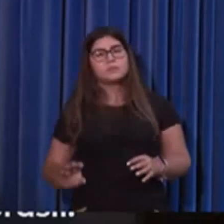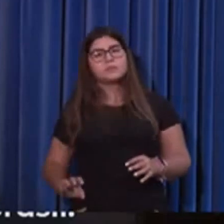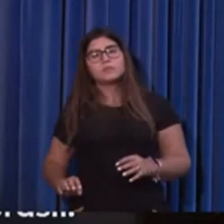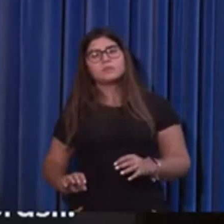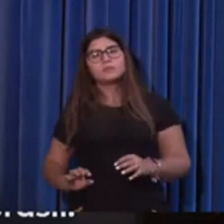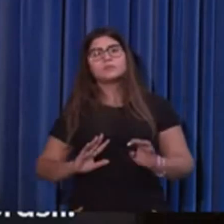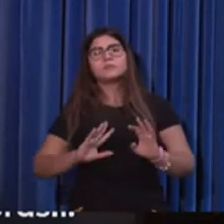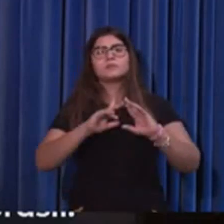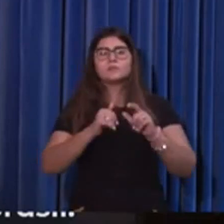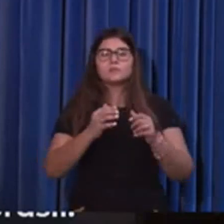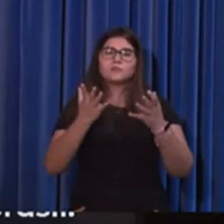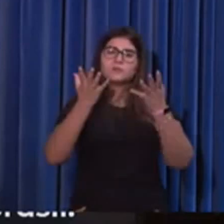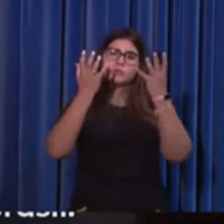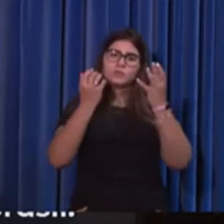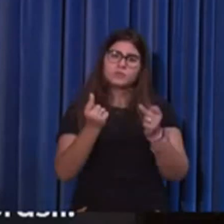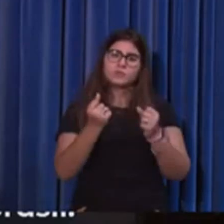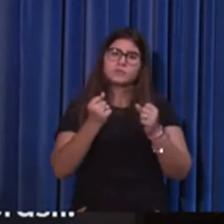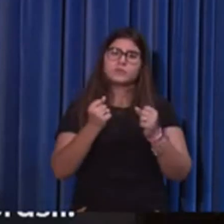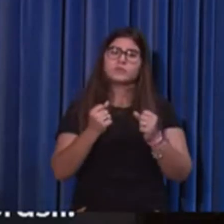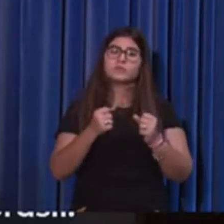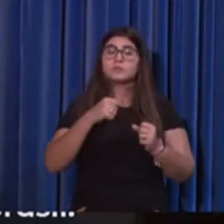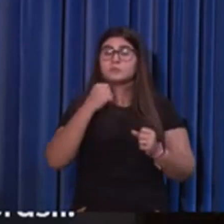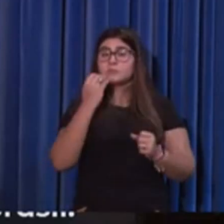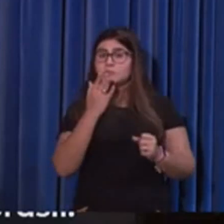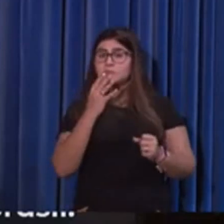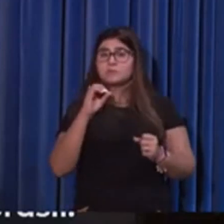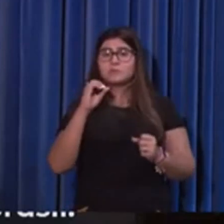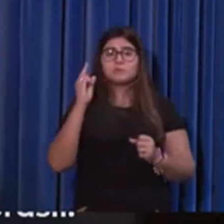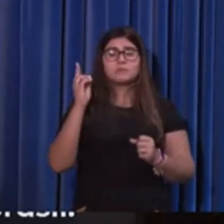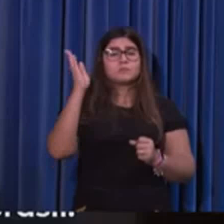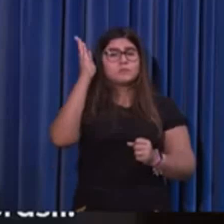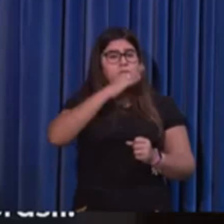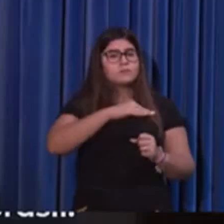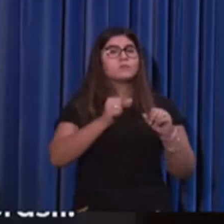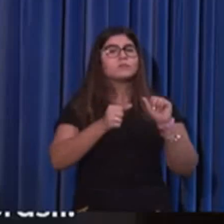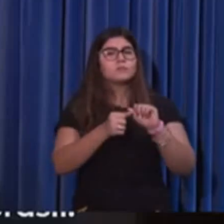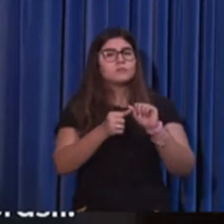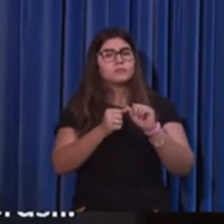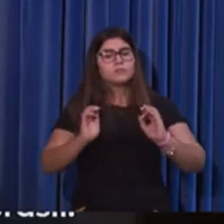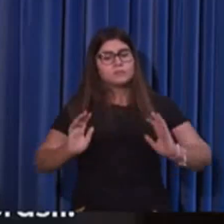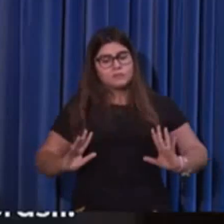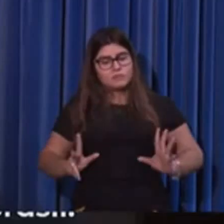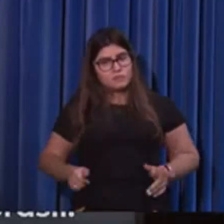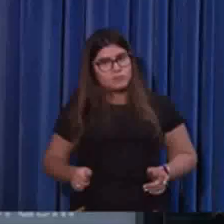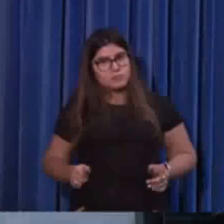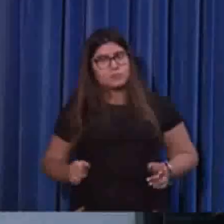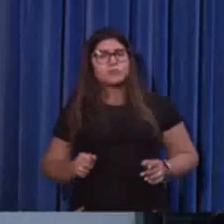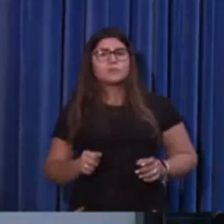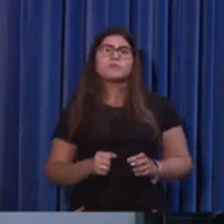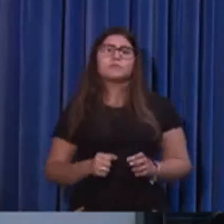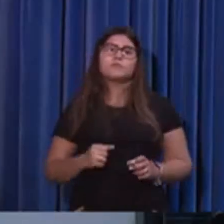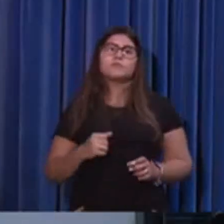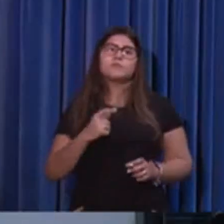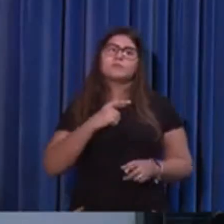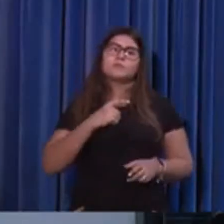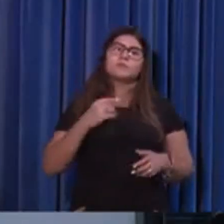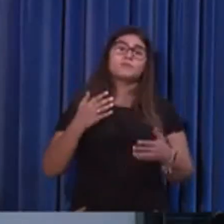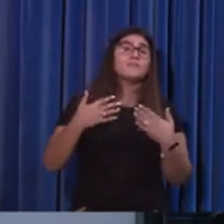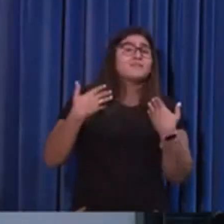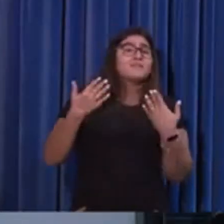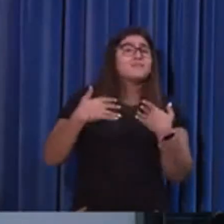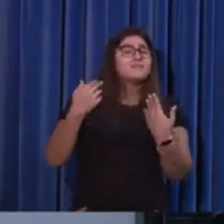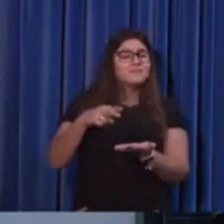um receba segundo o bem ou o mal que tiver feito por meio do corpo. Haverá uma grande alegria, e